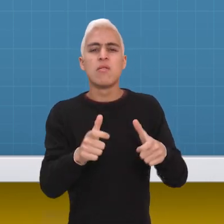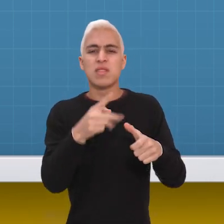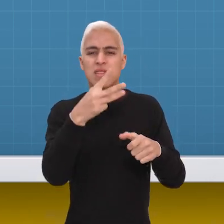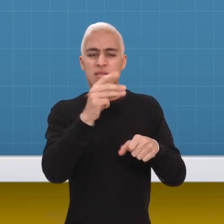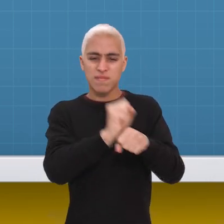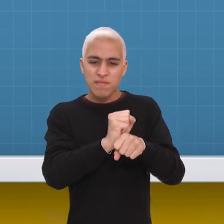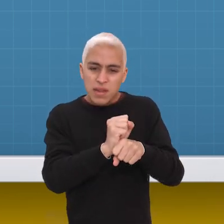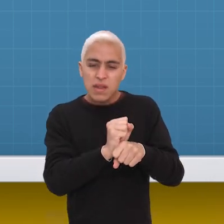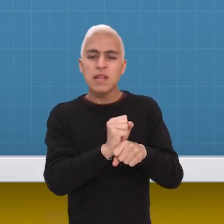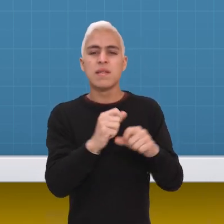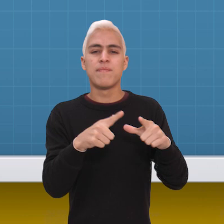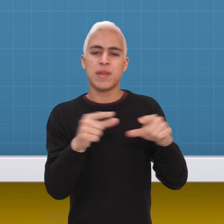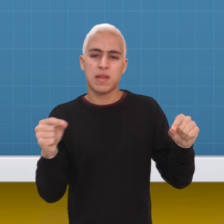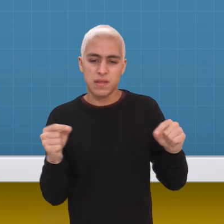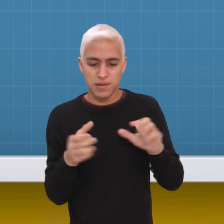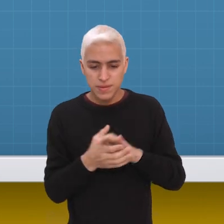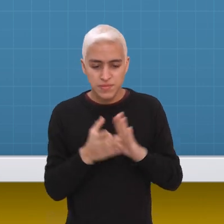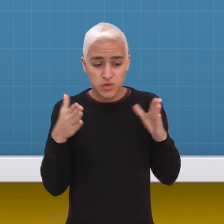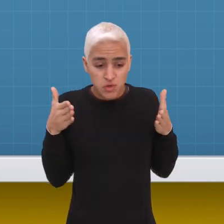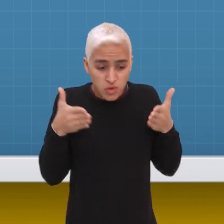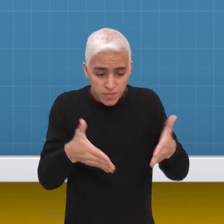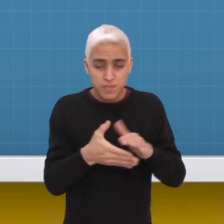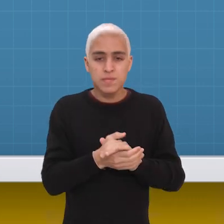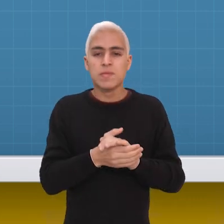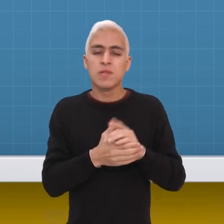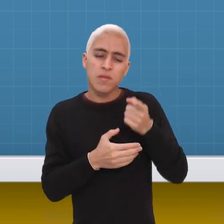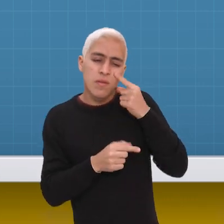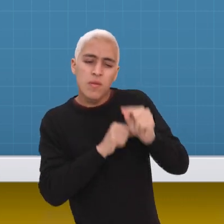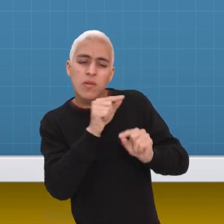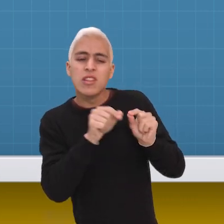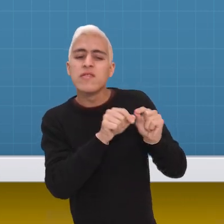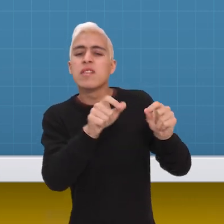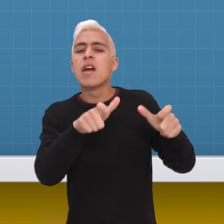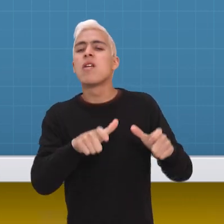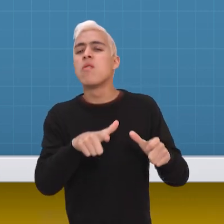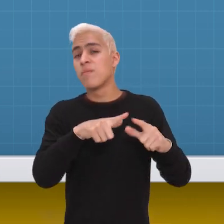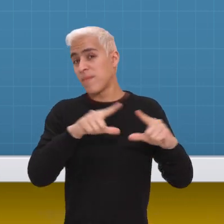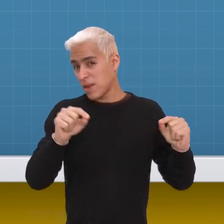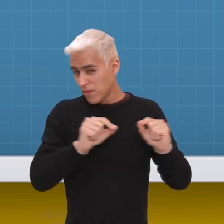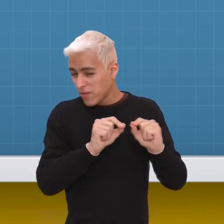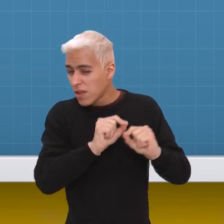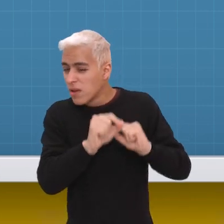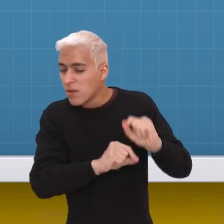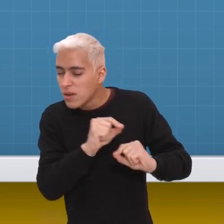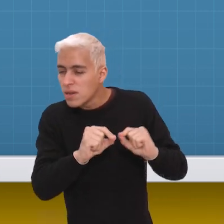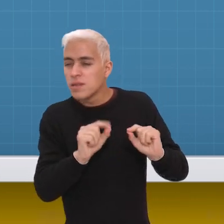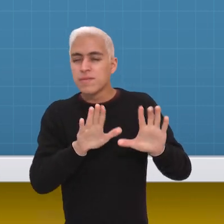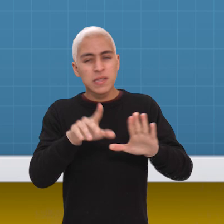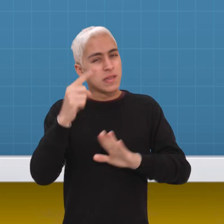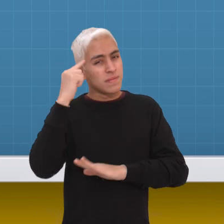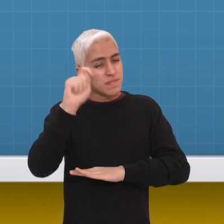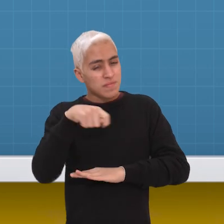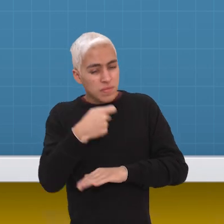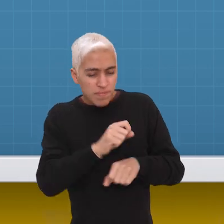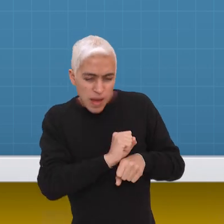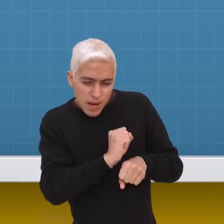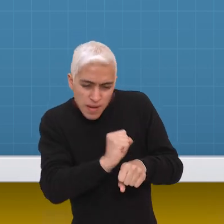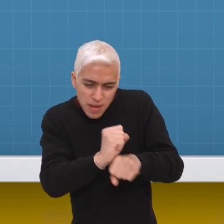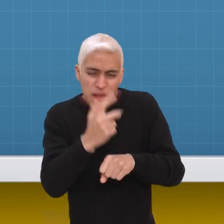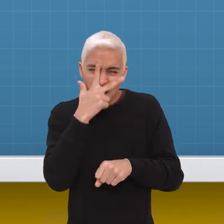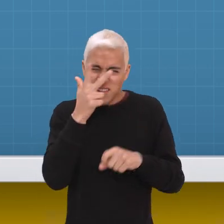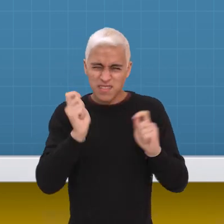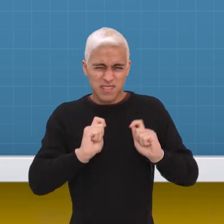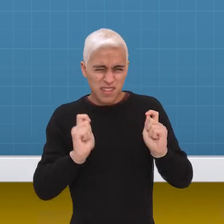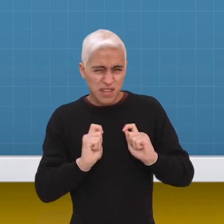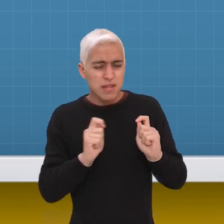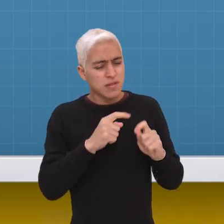parada em Brasília. Aí lá eles chegaram e aí depois a gente vai ver o que eles fizeram quando chegaram lá. Mas pensando no número de